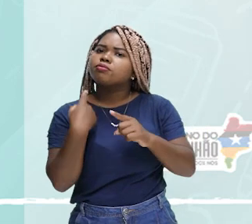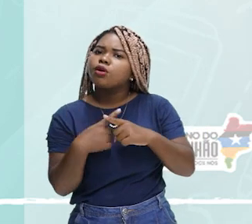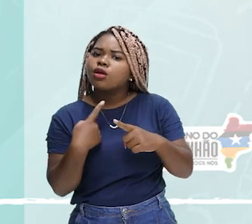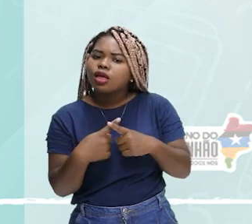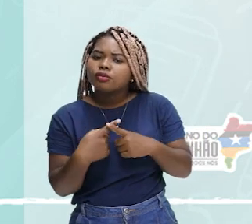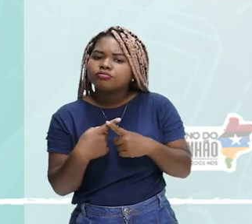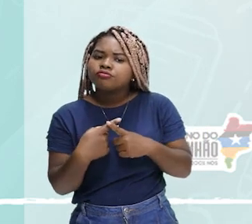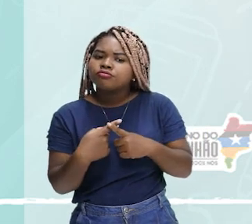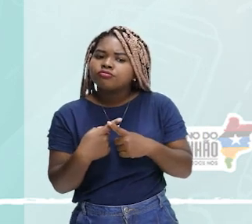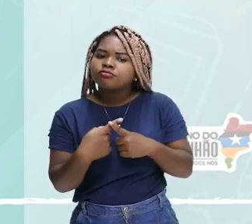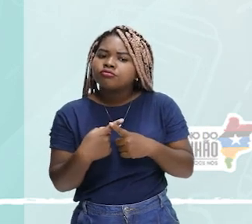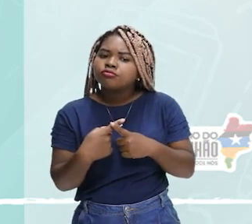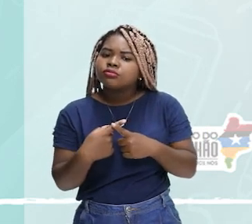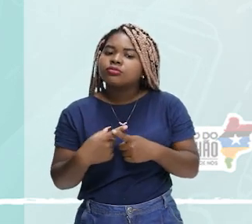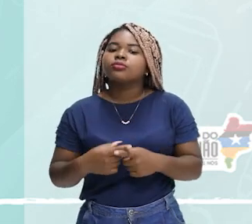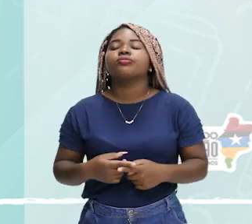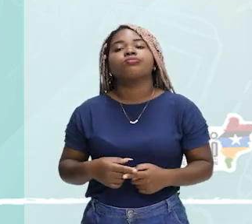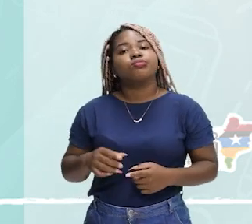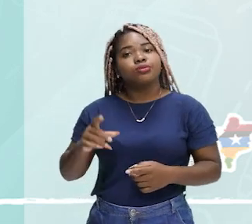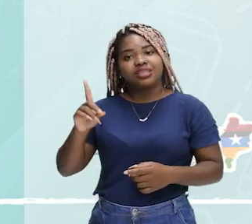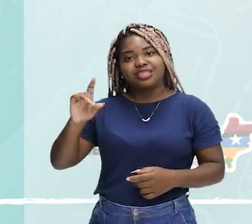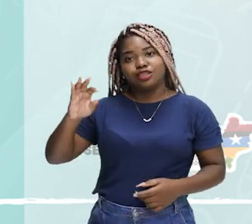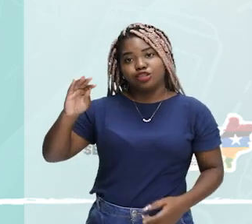paroxítona, né, terminada em ditongo.